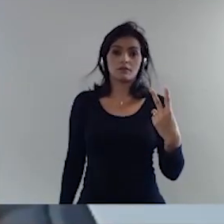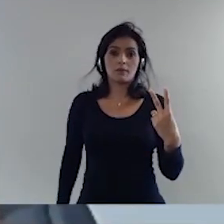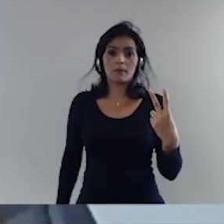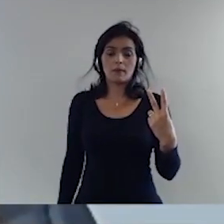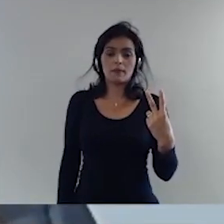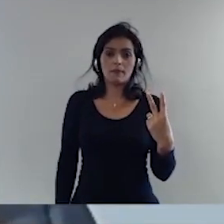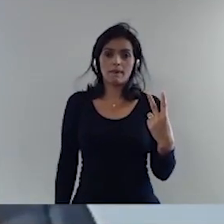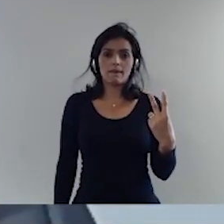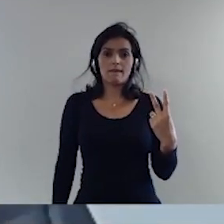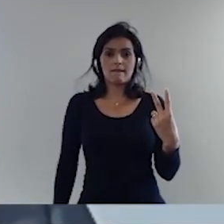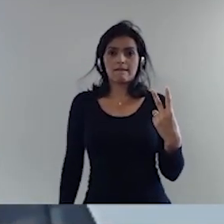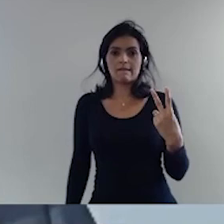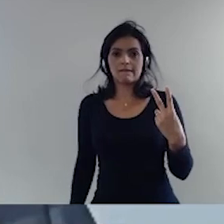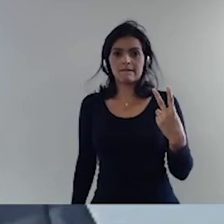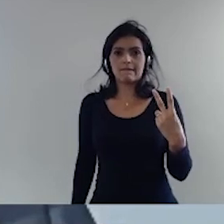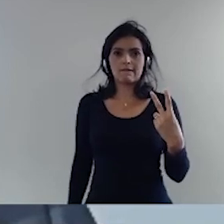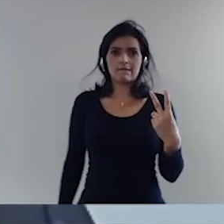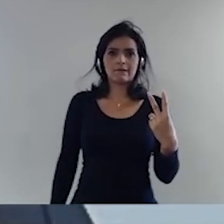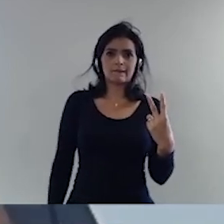a